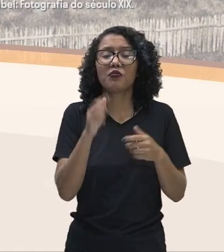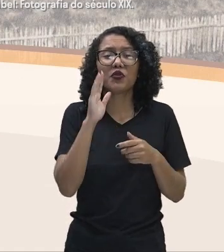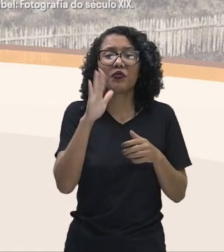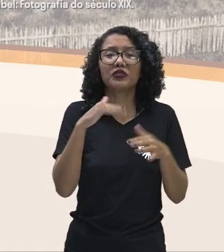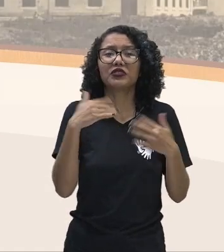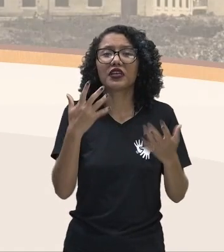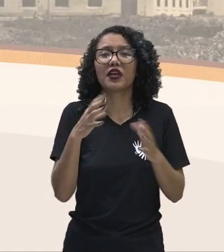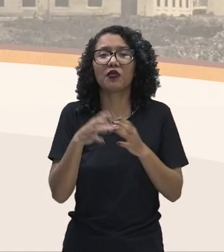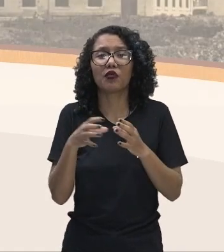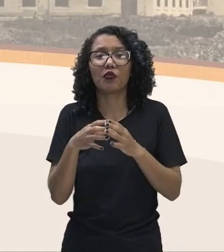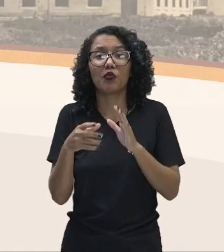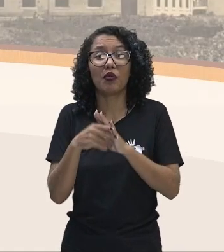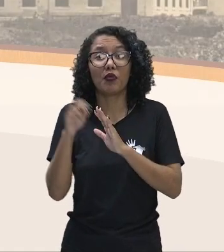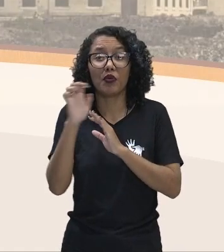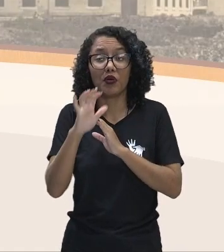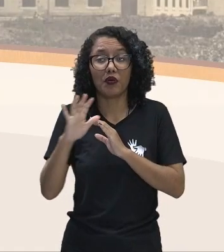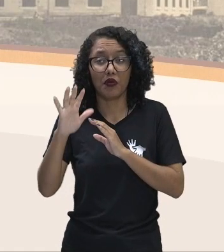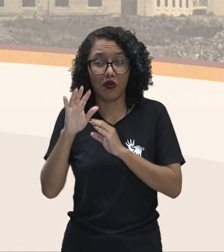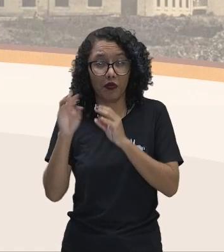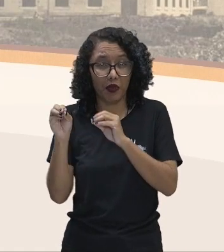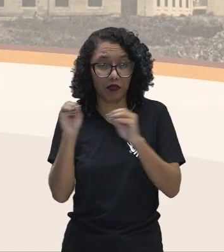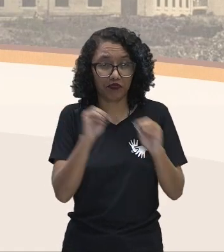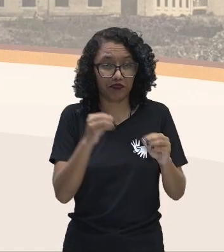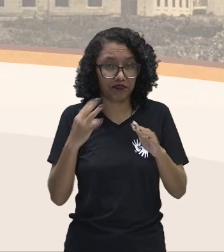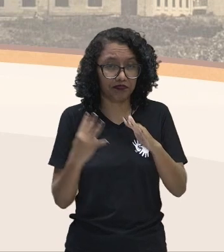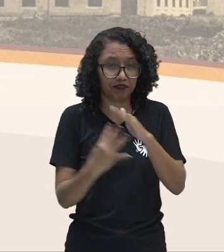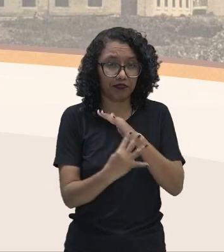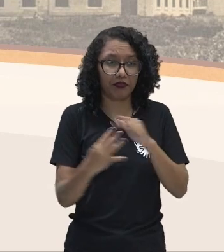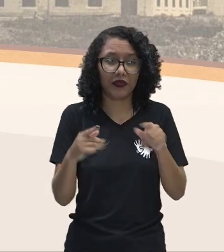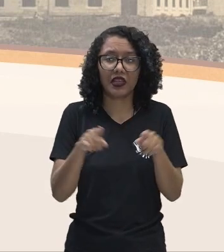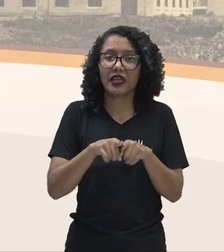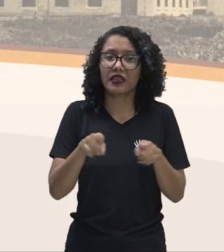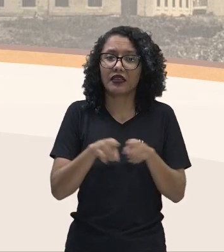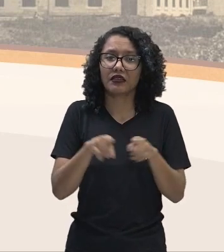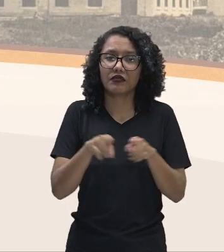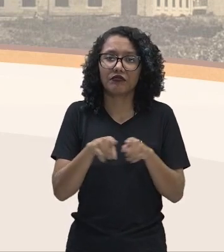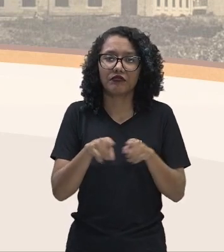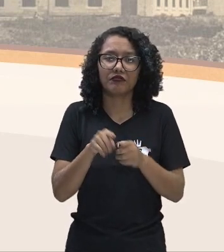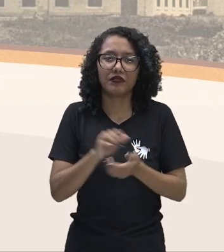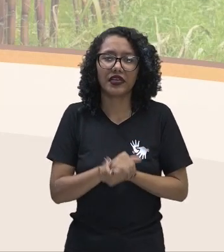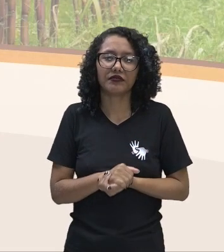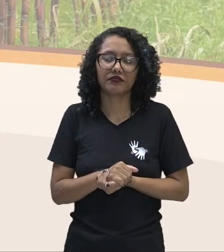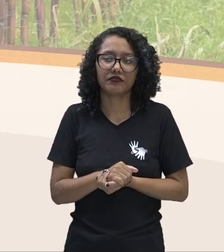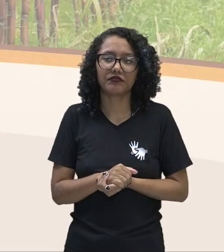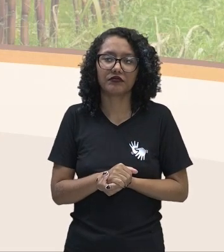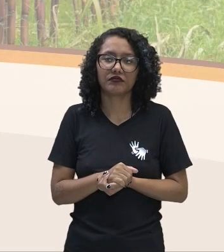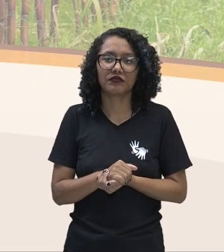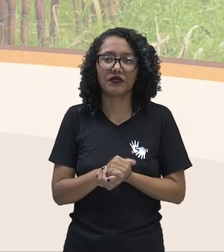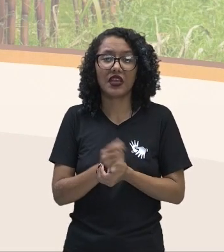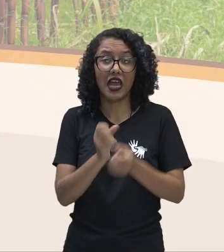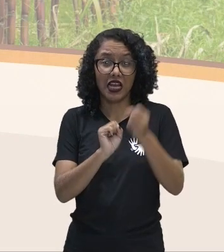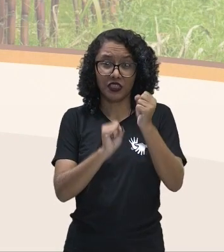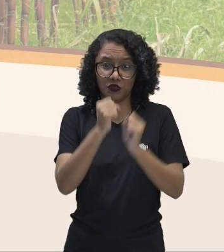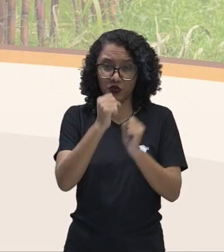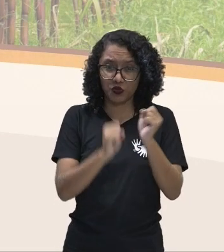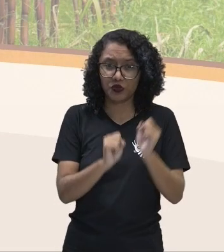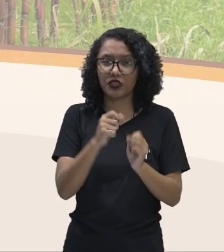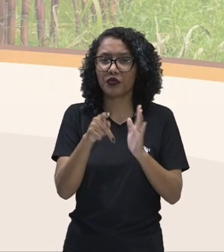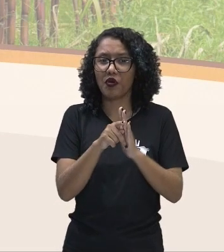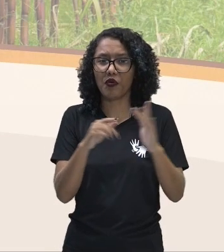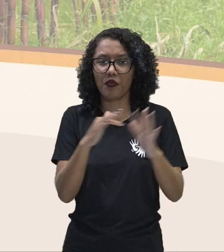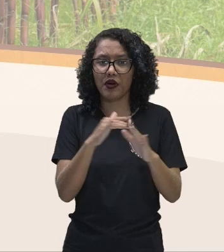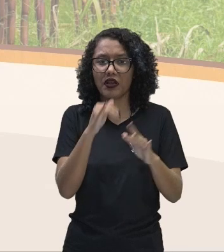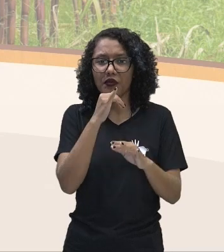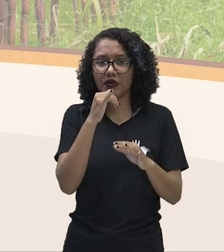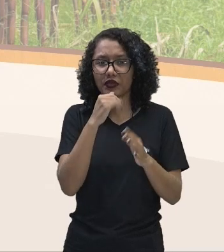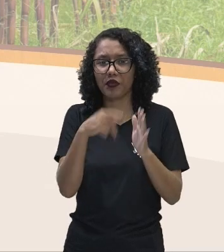no território. Haverá também a introdução de pequenas indústrias urbanas, como as têxteis, ou seja, de tecido,